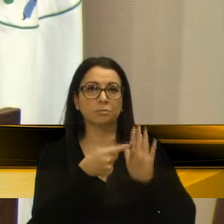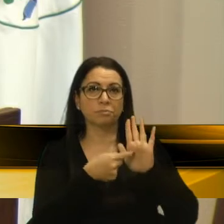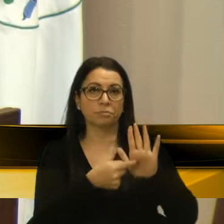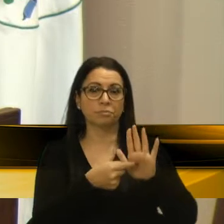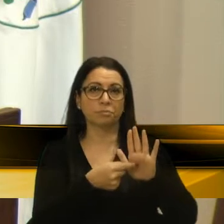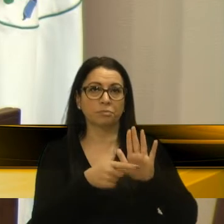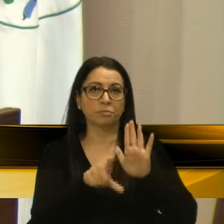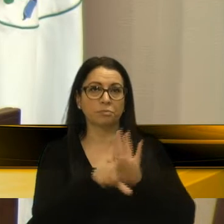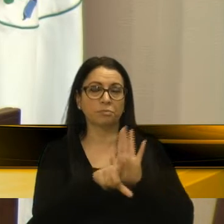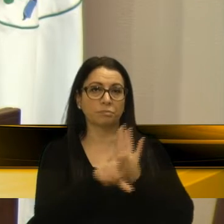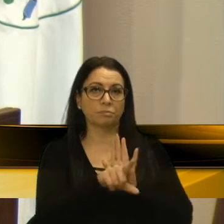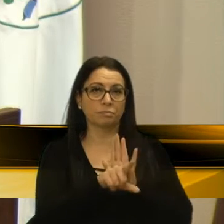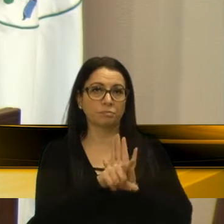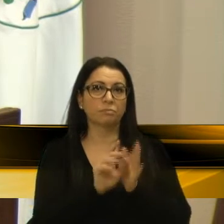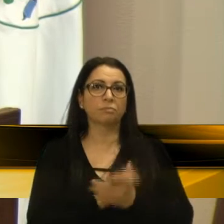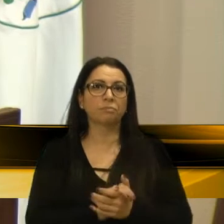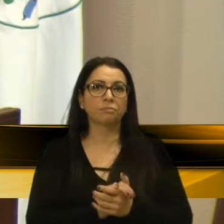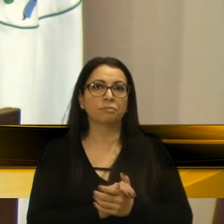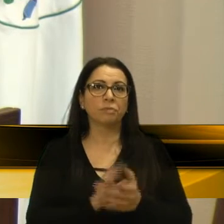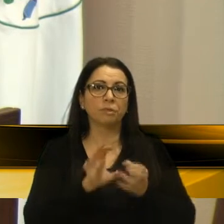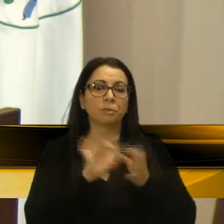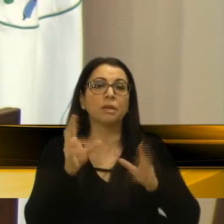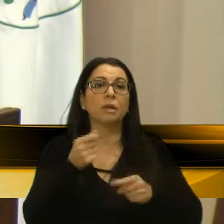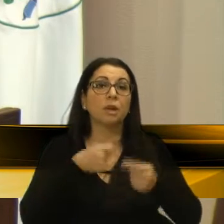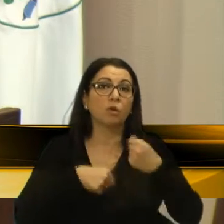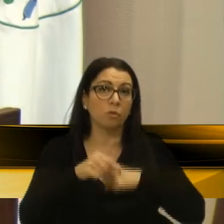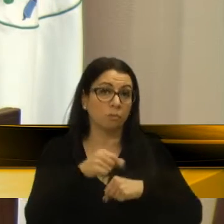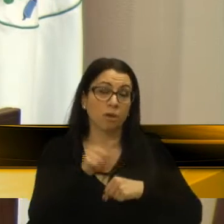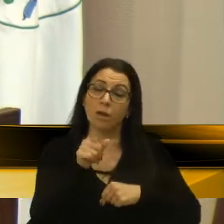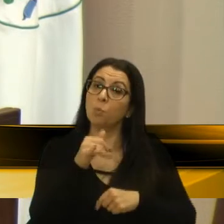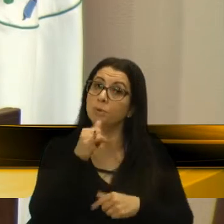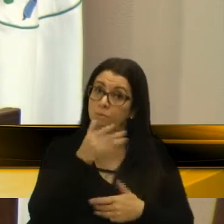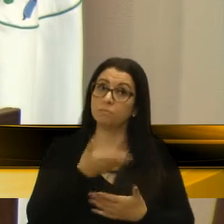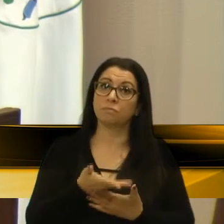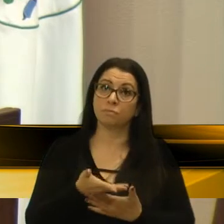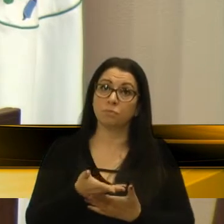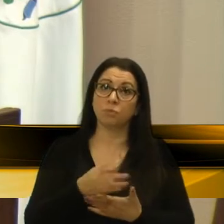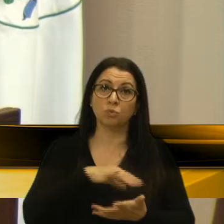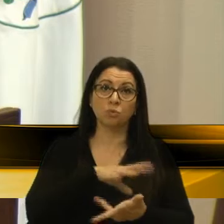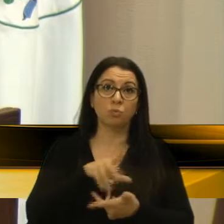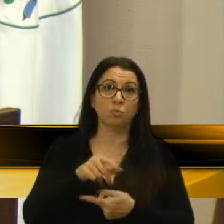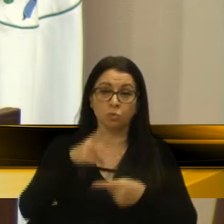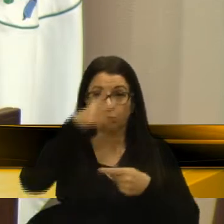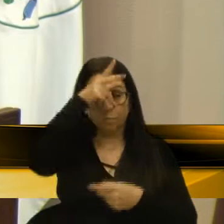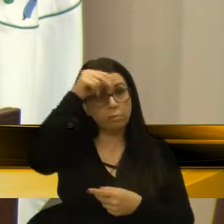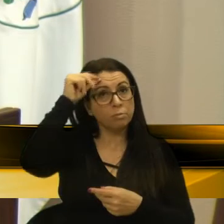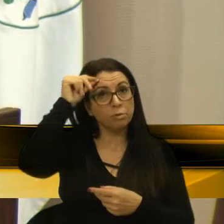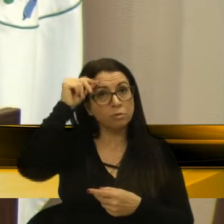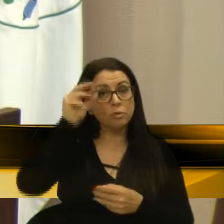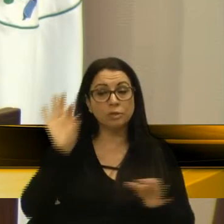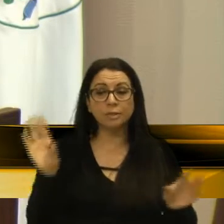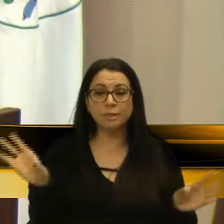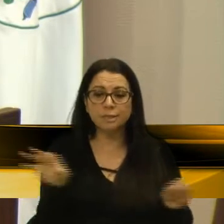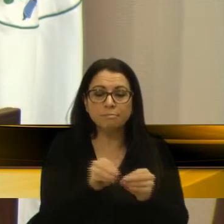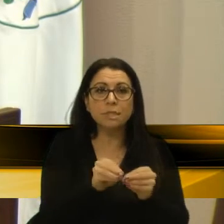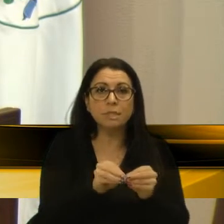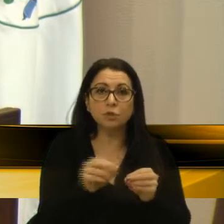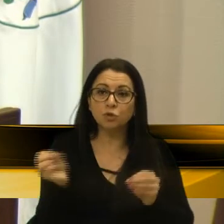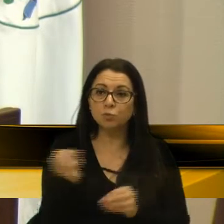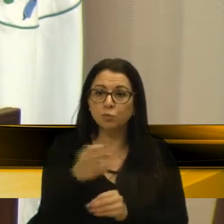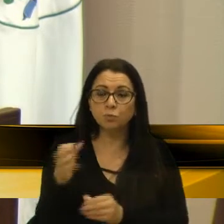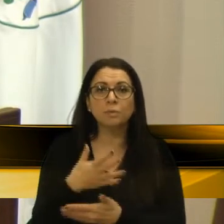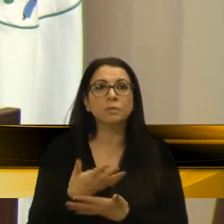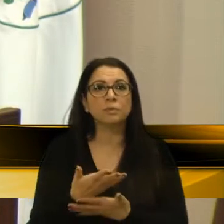da Lei de Liberdade Econômica. É um exemplo do mundo público de simplificação, de